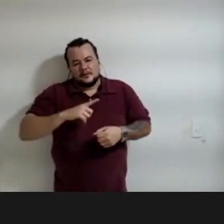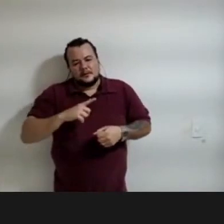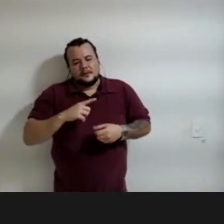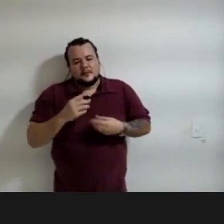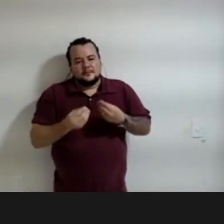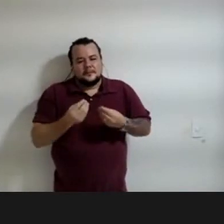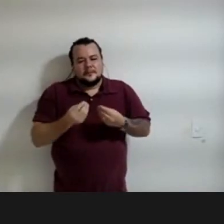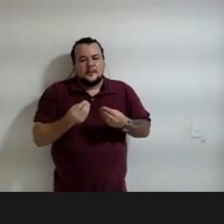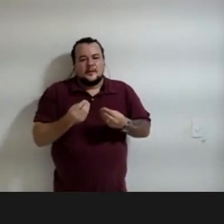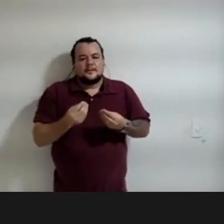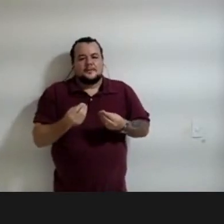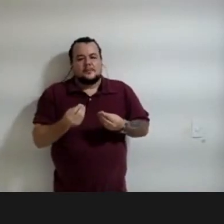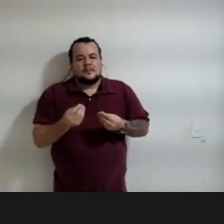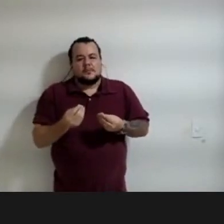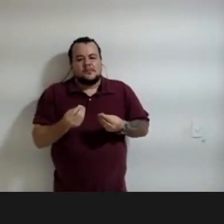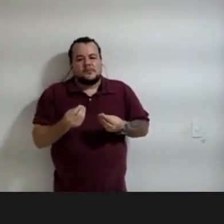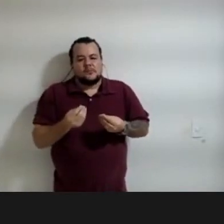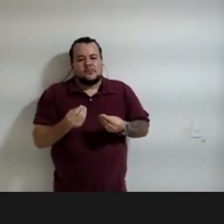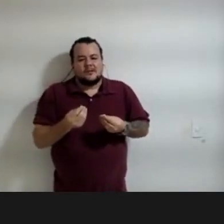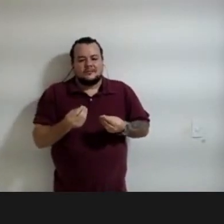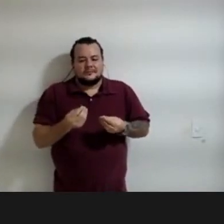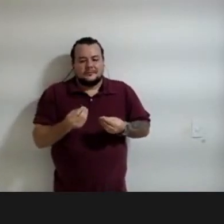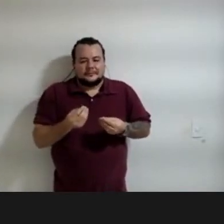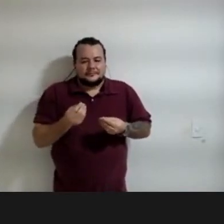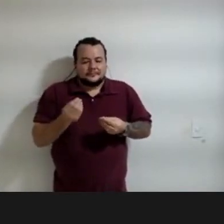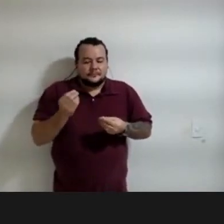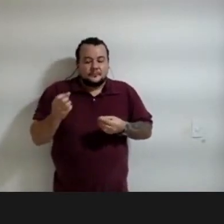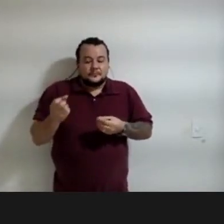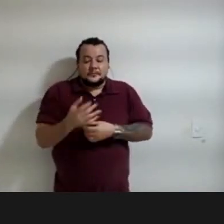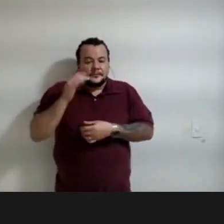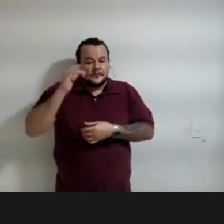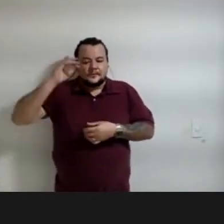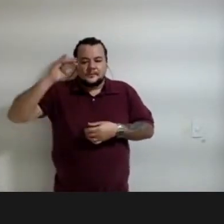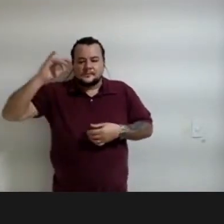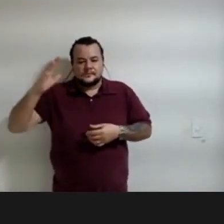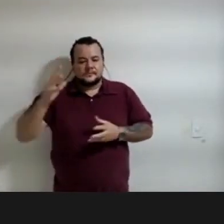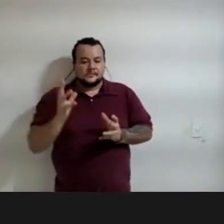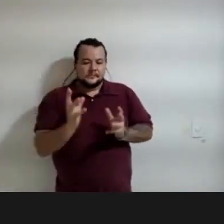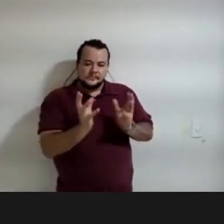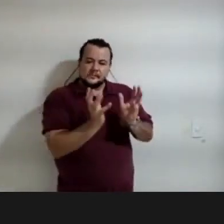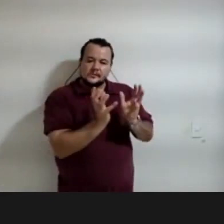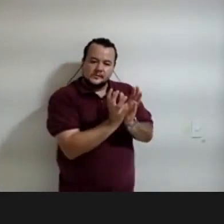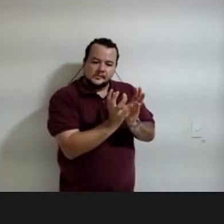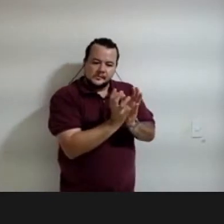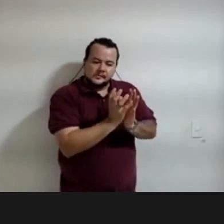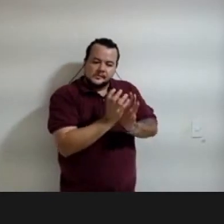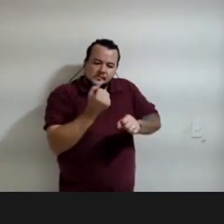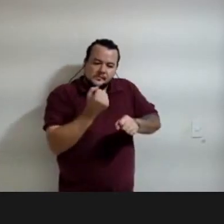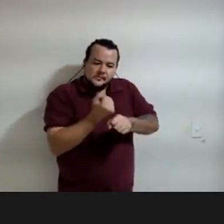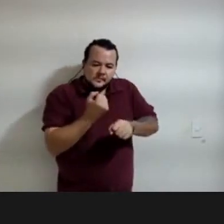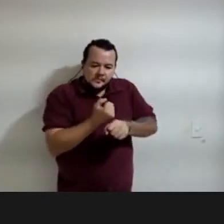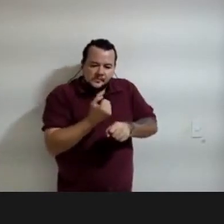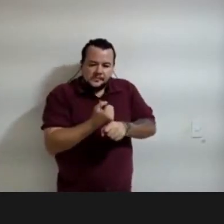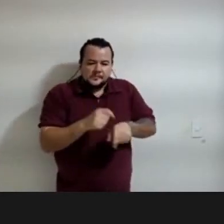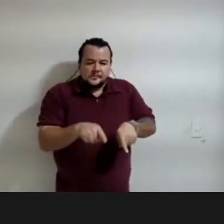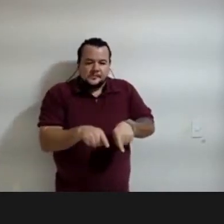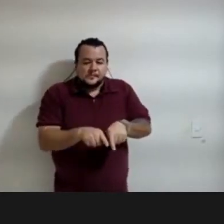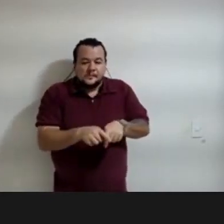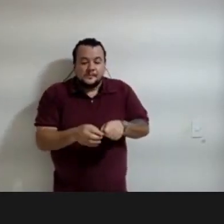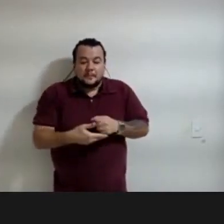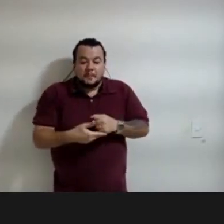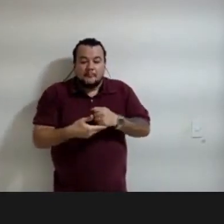ou imbuídos de novos sonhos e em condições coletivas de construir e de contribuir